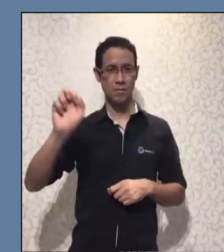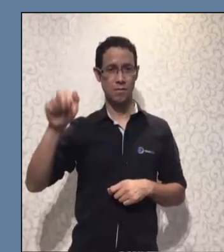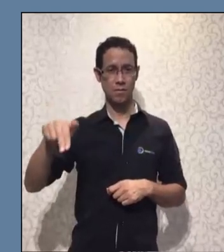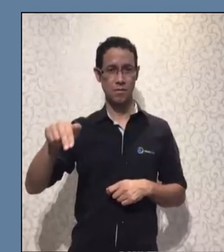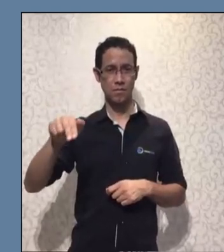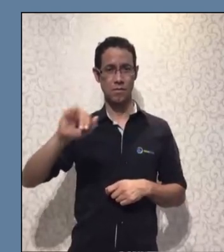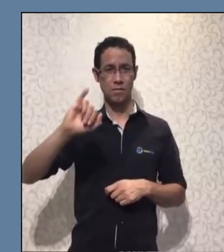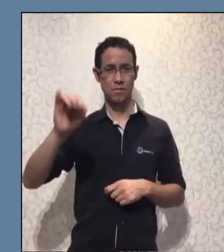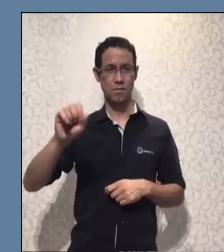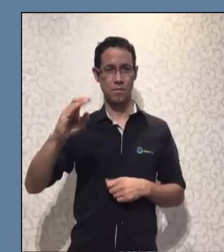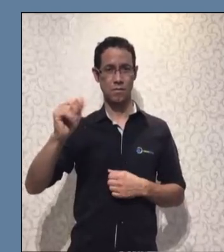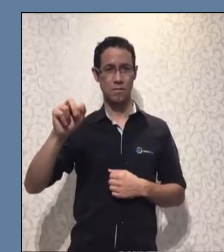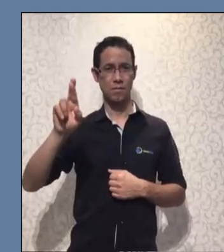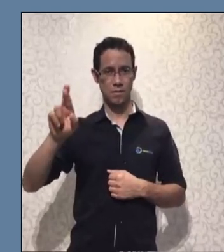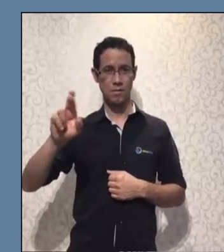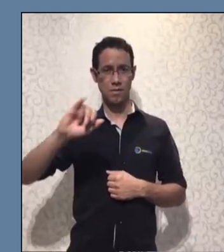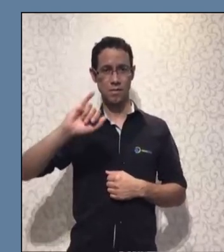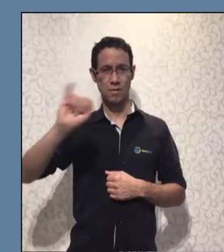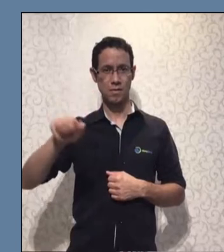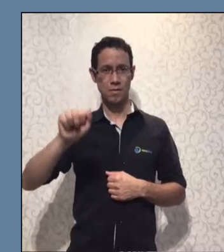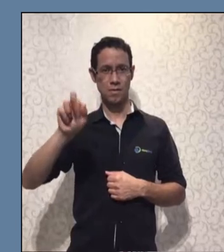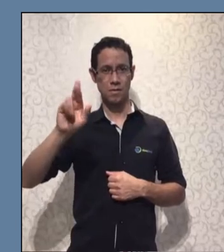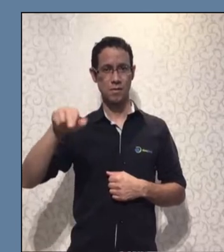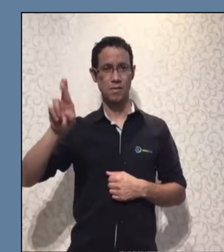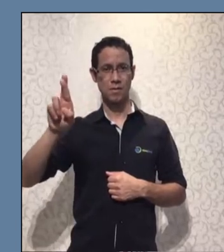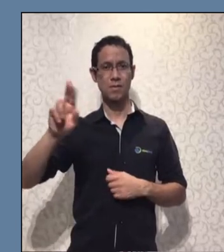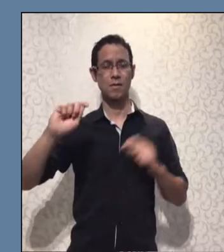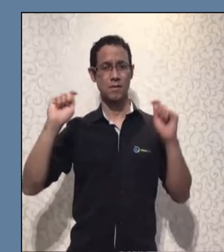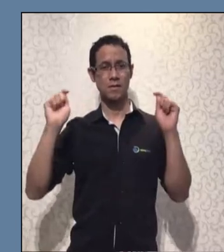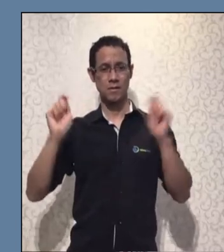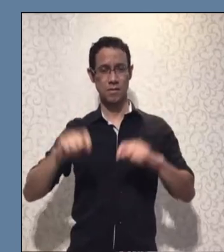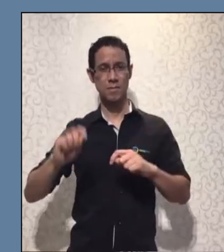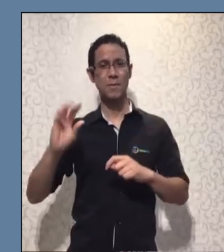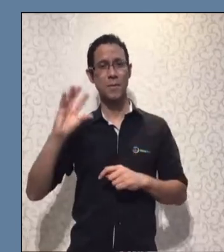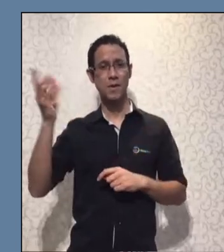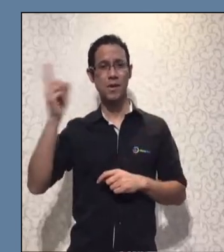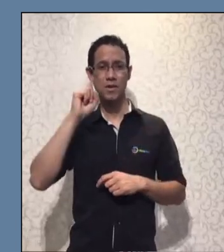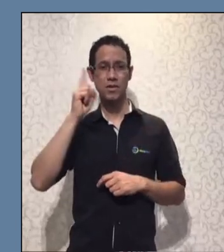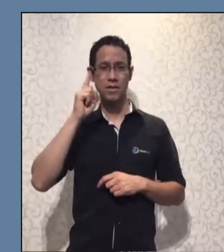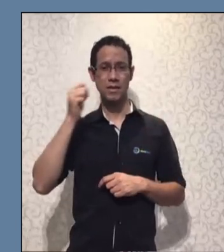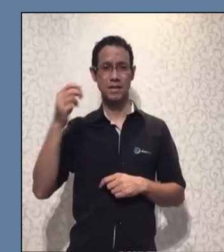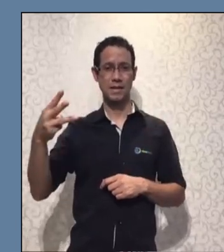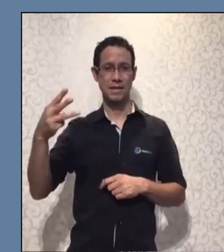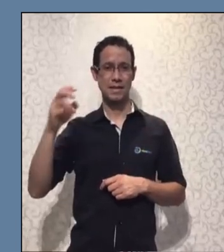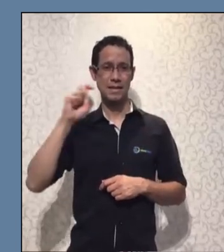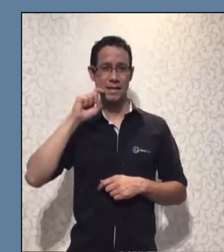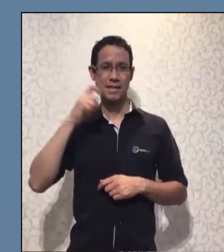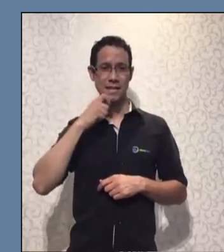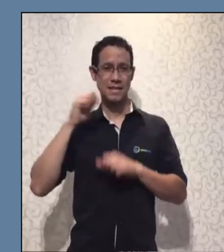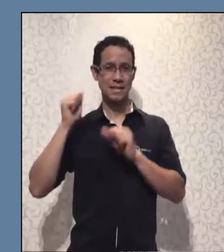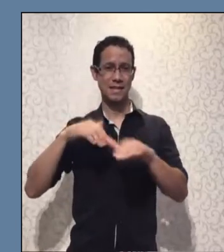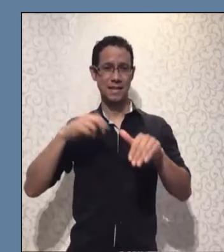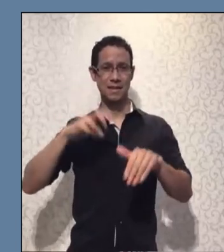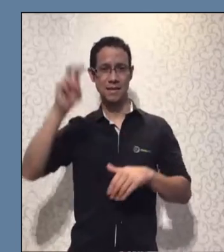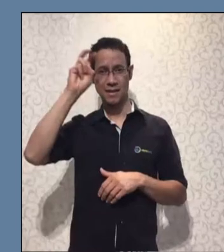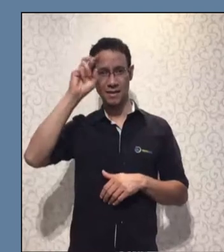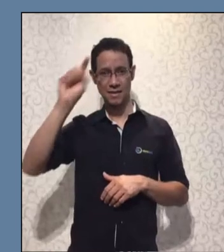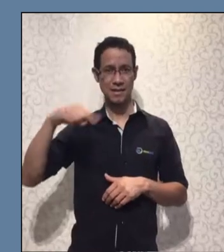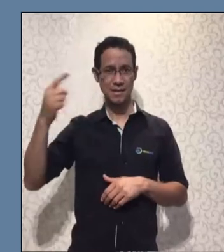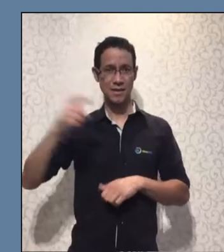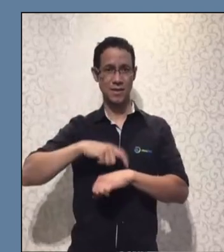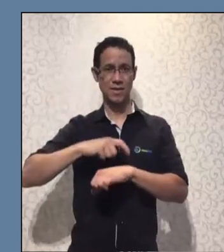Pereira Furtado e Jair de Souza Moreira Júnior. Acontece no dia 3 de setembro, próxima quinta-feira, às 16 horas, nesse mesmo